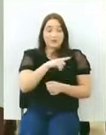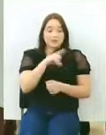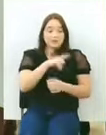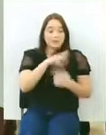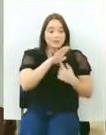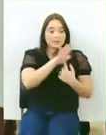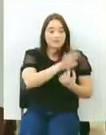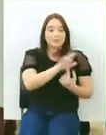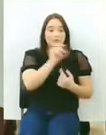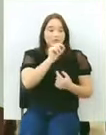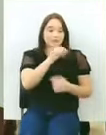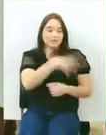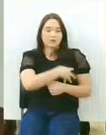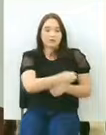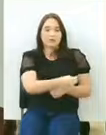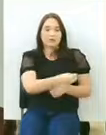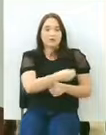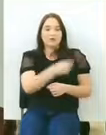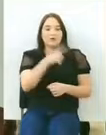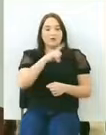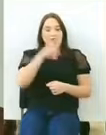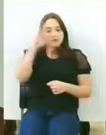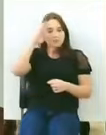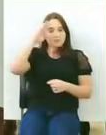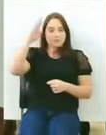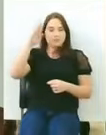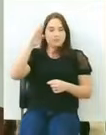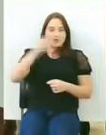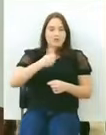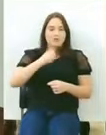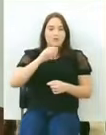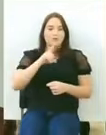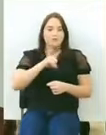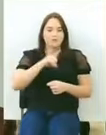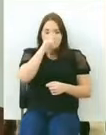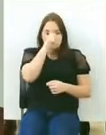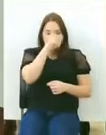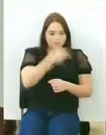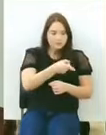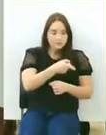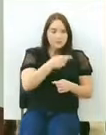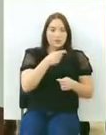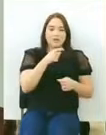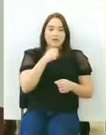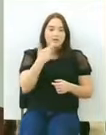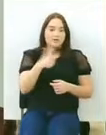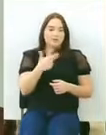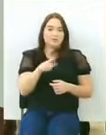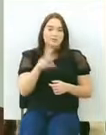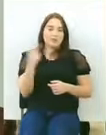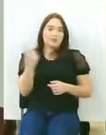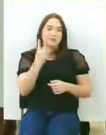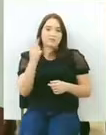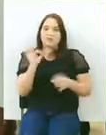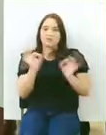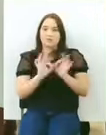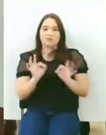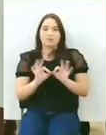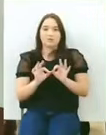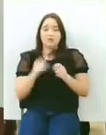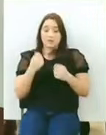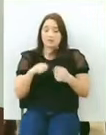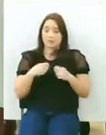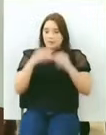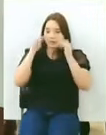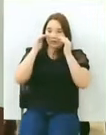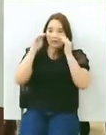está ensinando para eles que a autoridade não tem valor. Se eles não precisam respeitar a